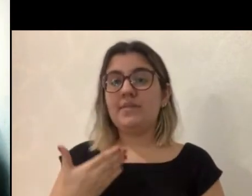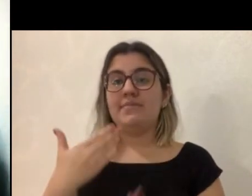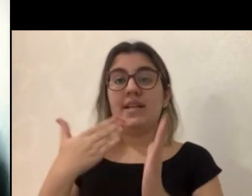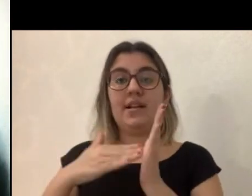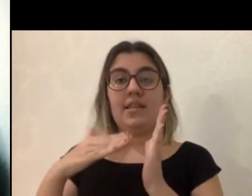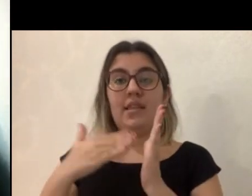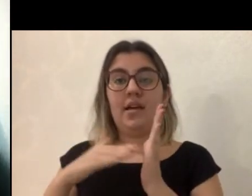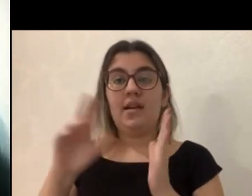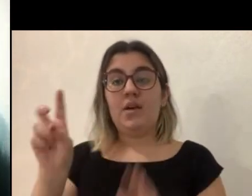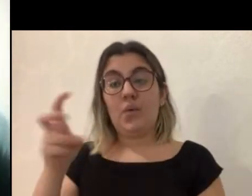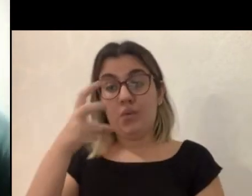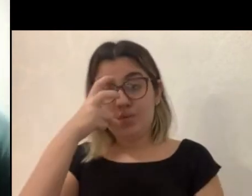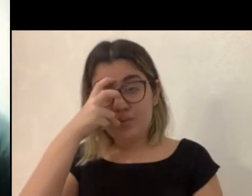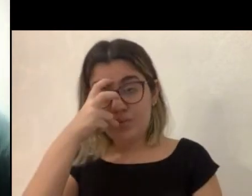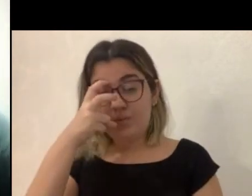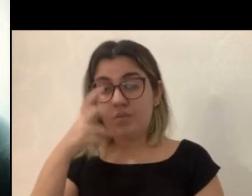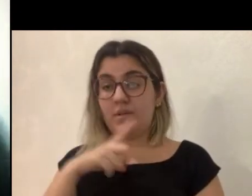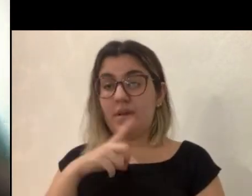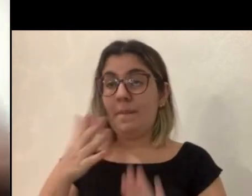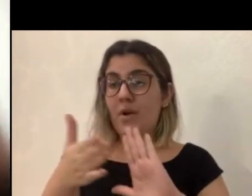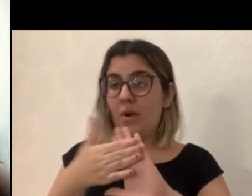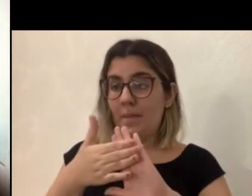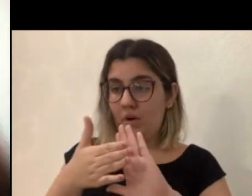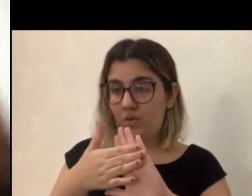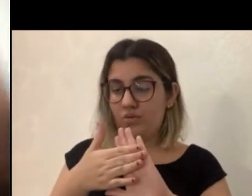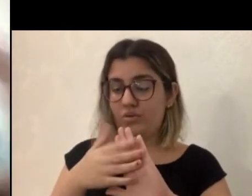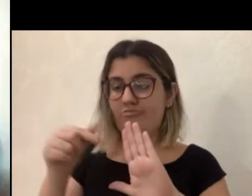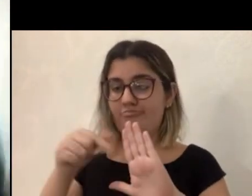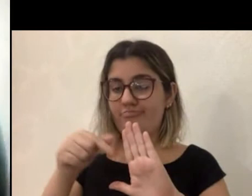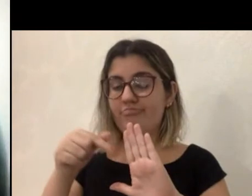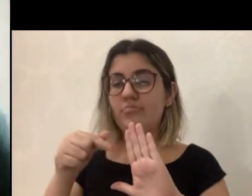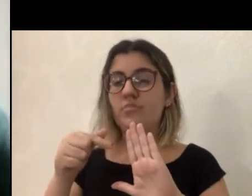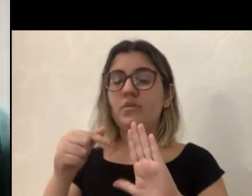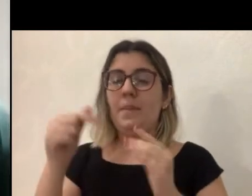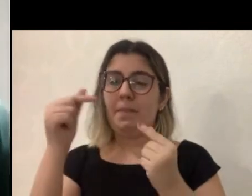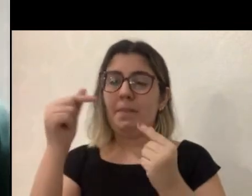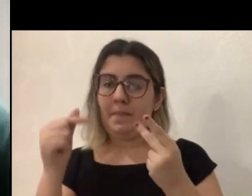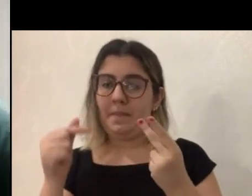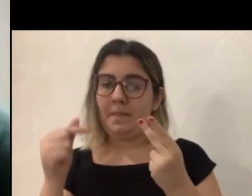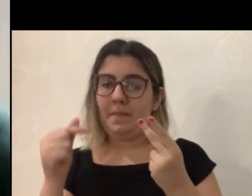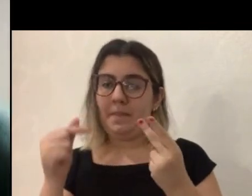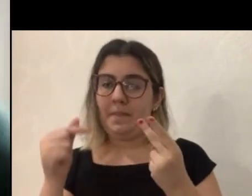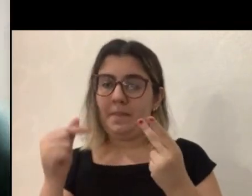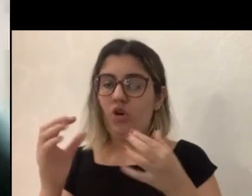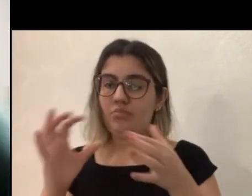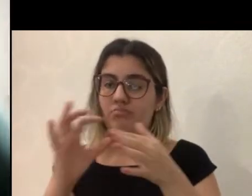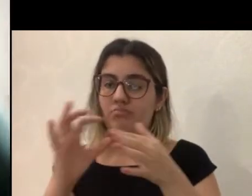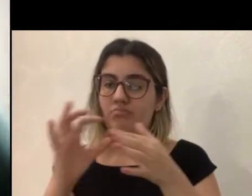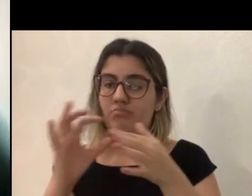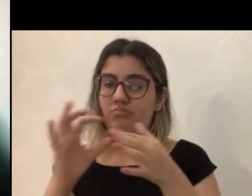está dentro do governo do Estado, dentro da Secretaria de Cultura, dentro de propostas assim,